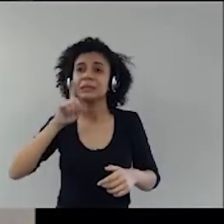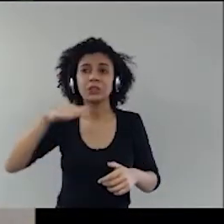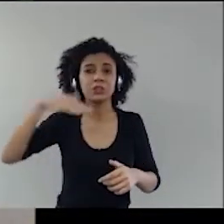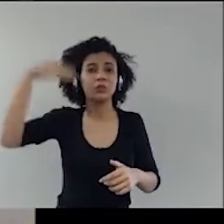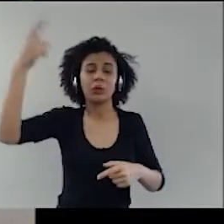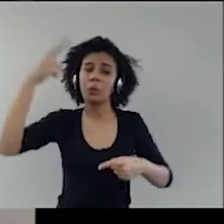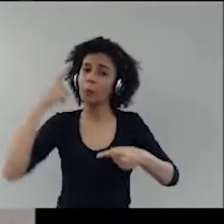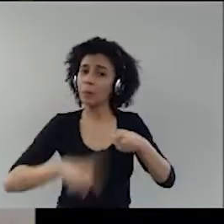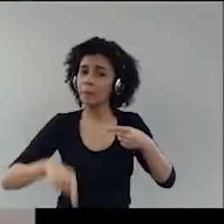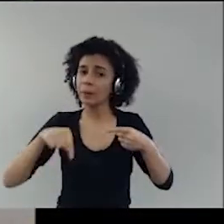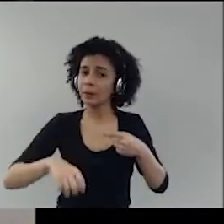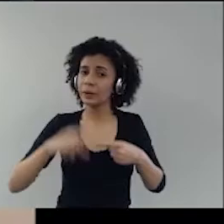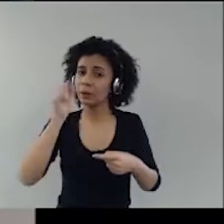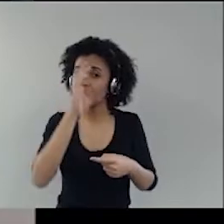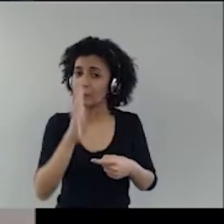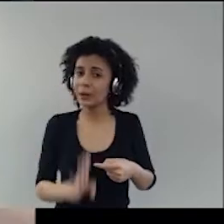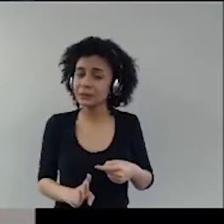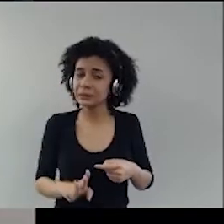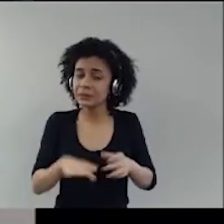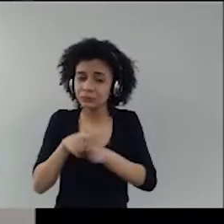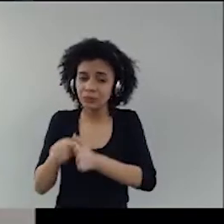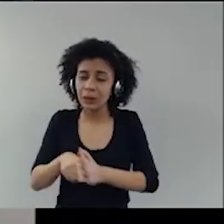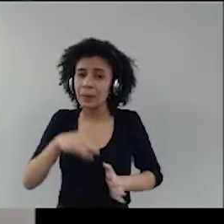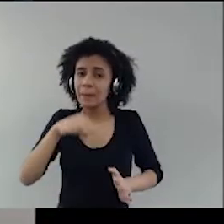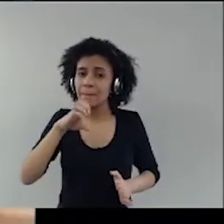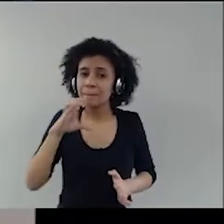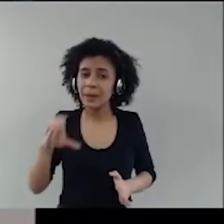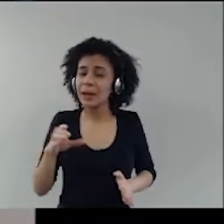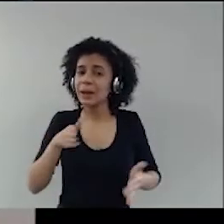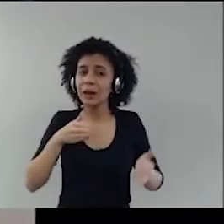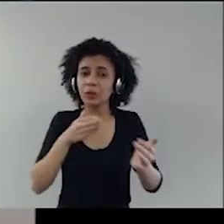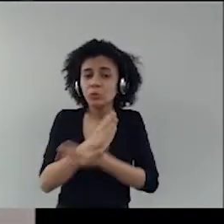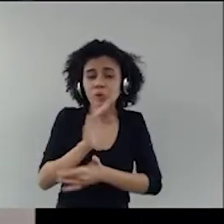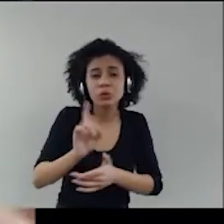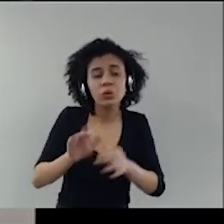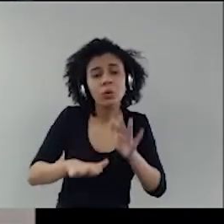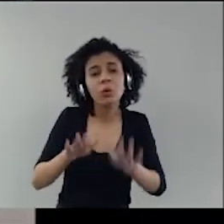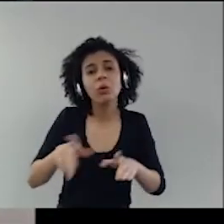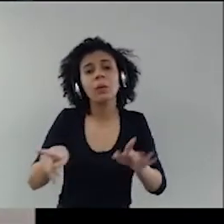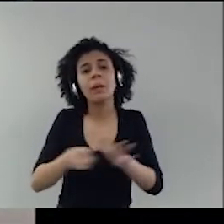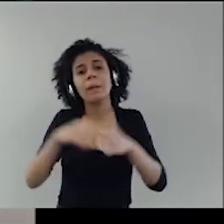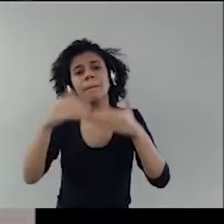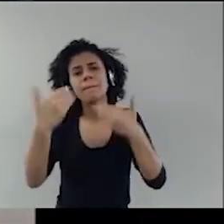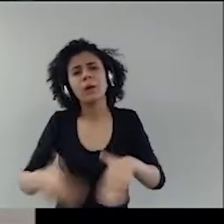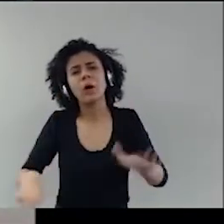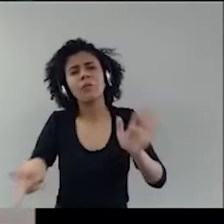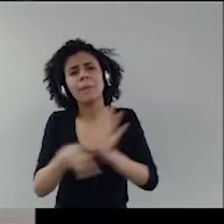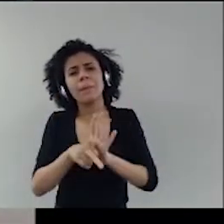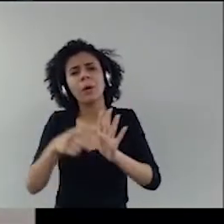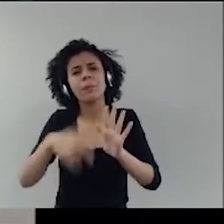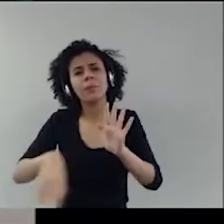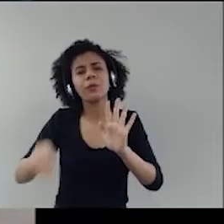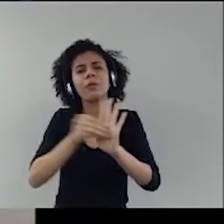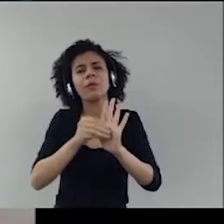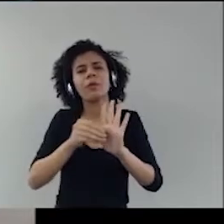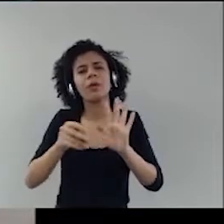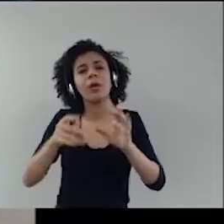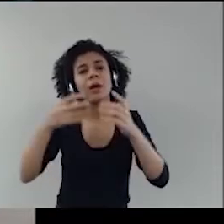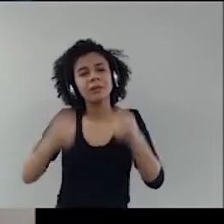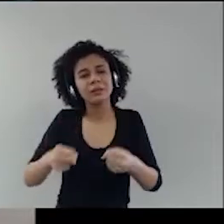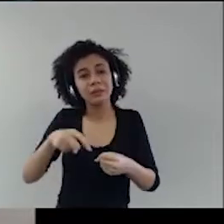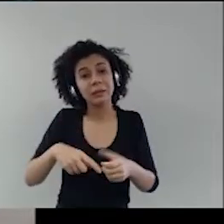que não passaram pelo crivo, nem do MEC, nem da prova que é necessária do Revalida,